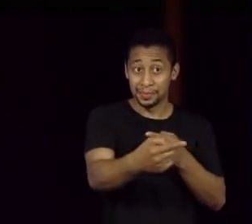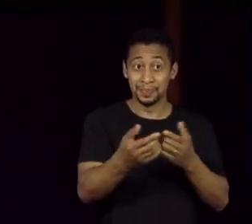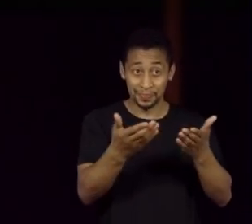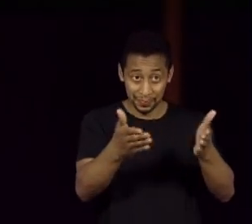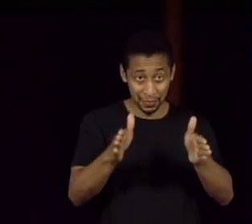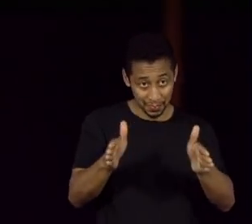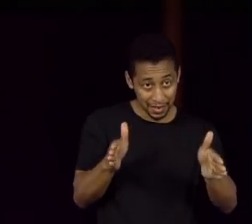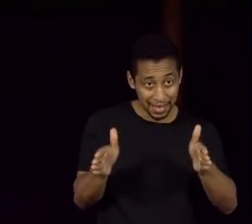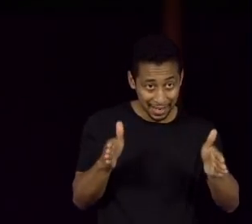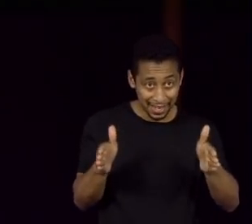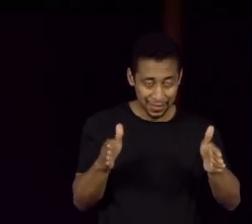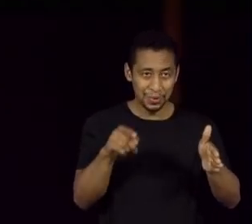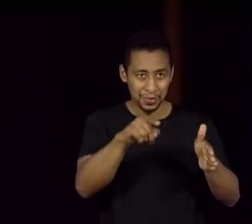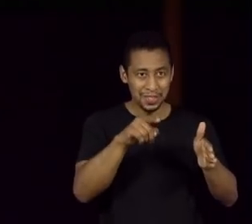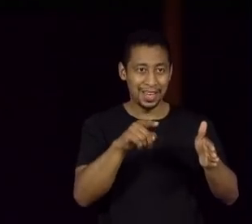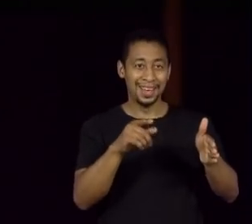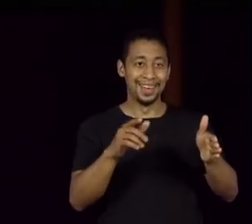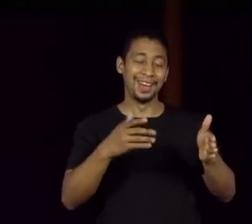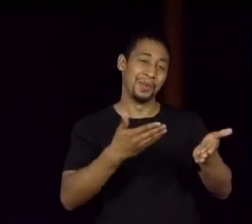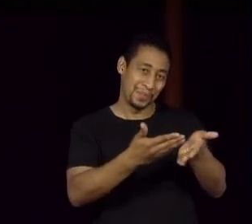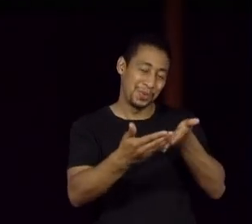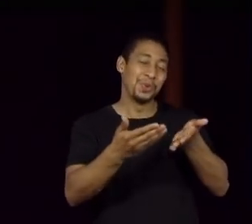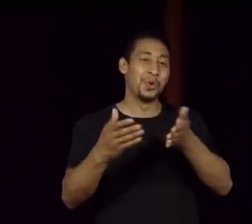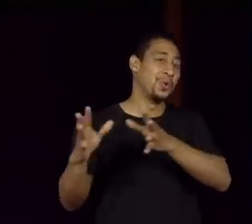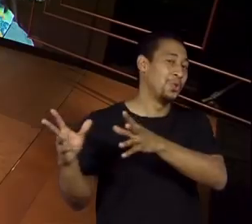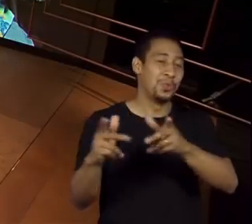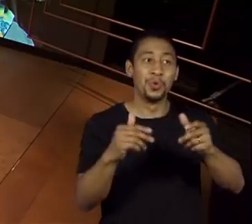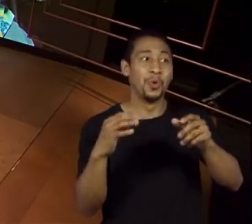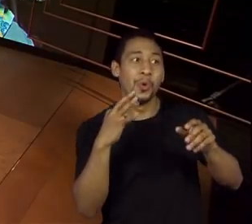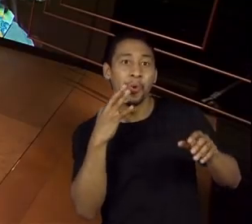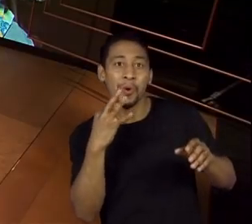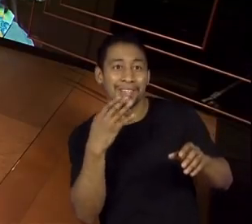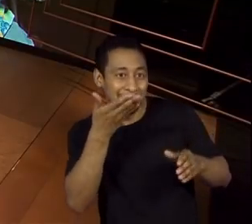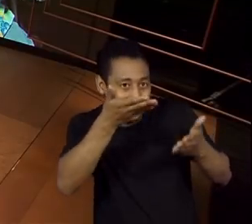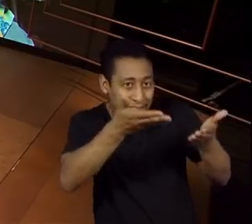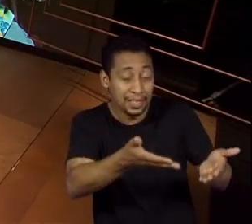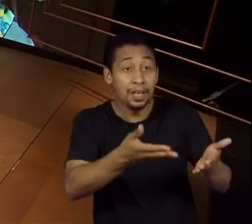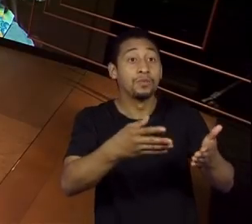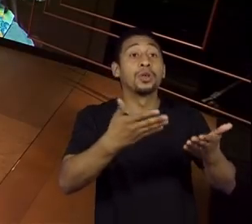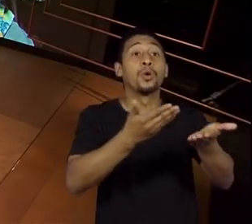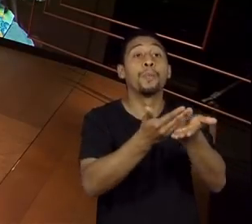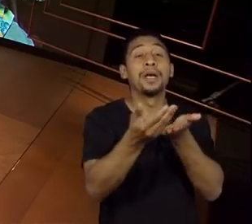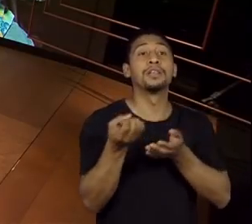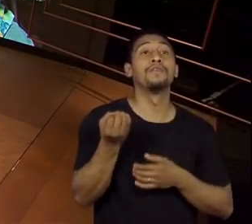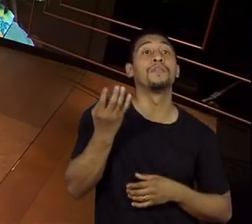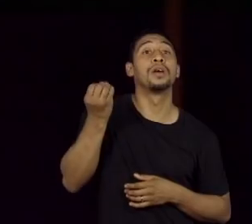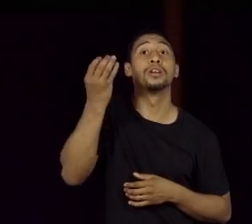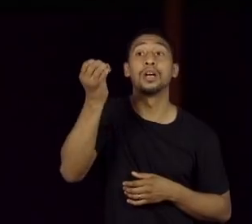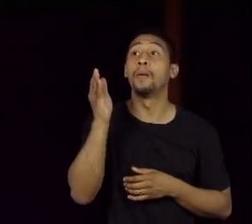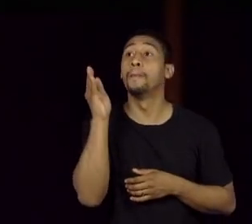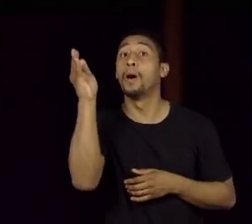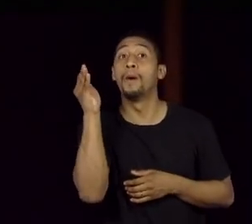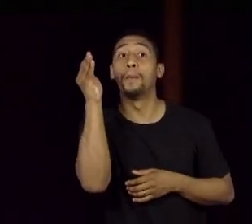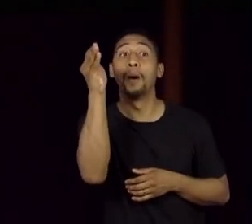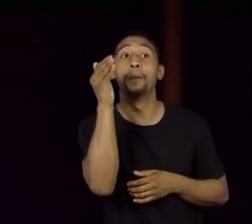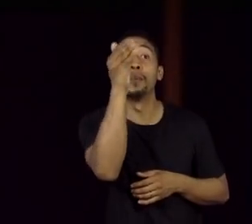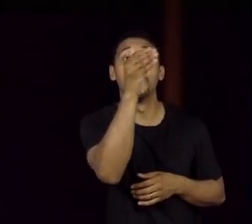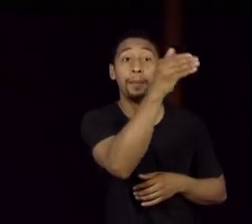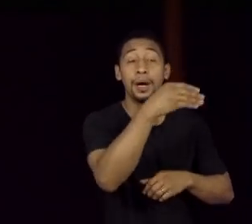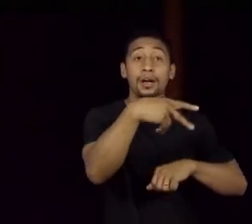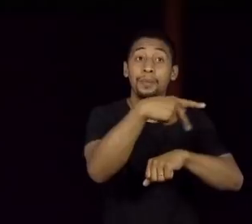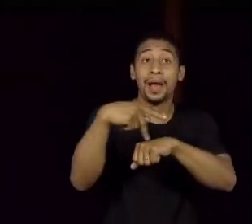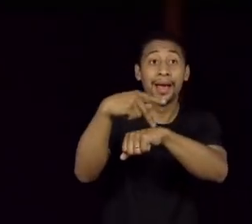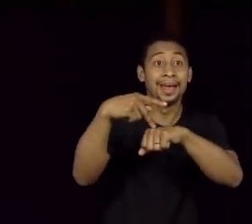dessa fase do Tony Checker, não sei o quê, você vai viajar, você passa por vários países, né? Você faz uma excursão por muitos países, com um grupo folclórico e